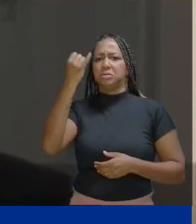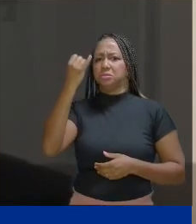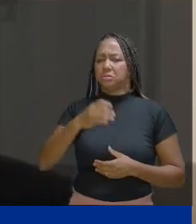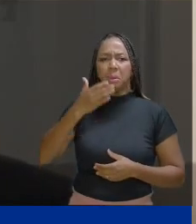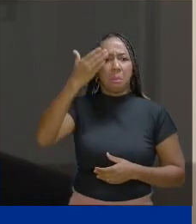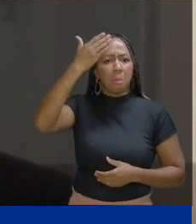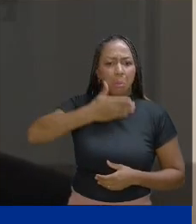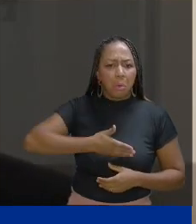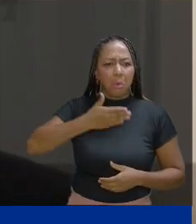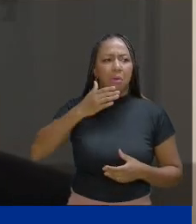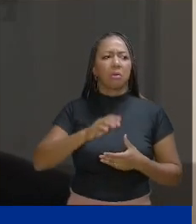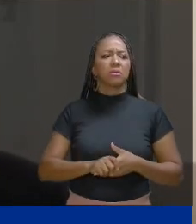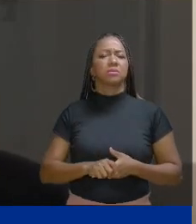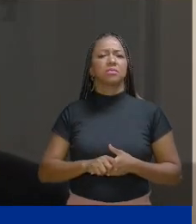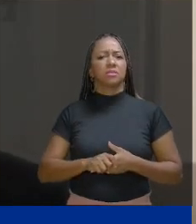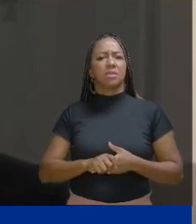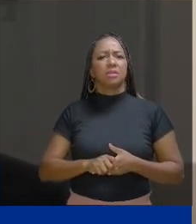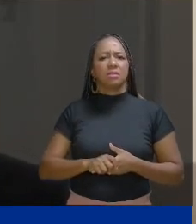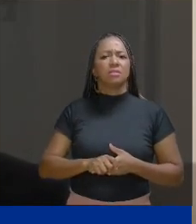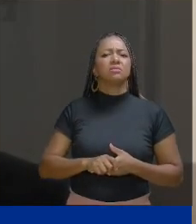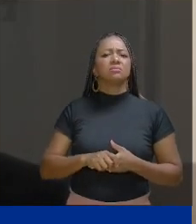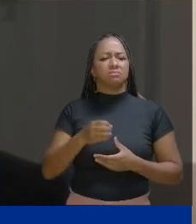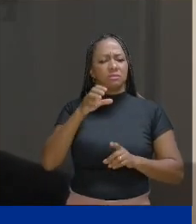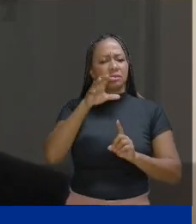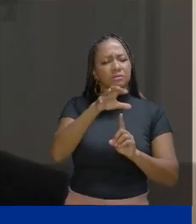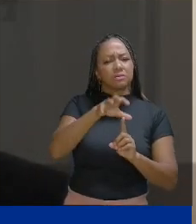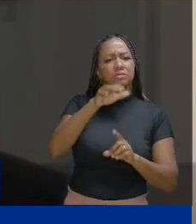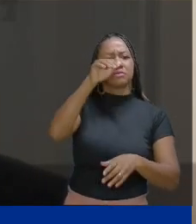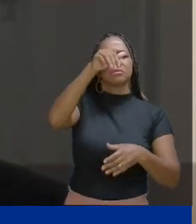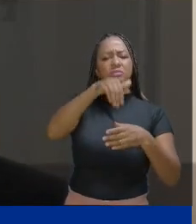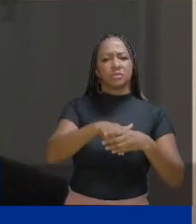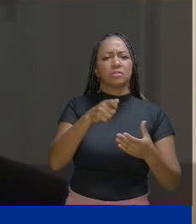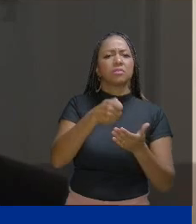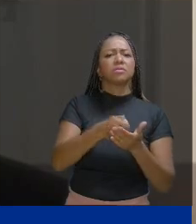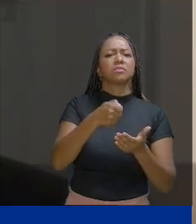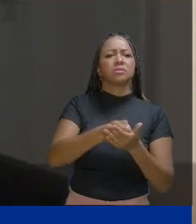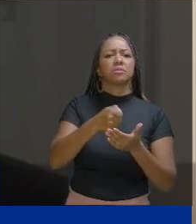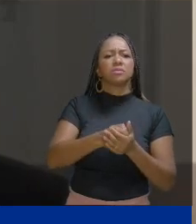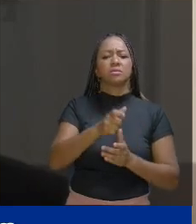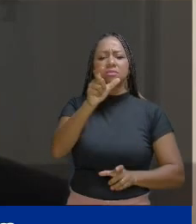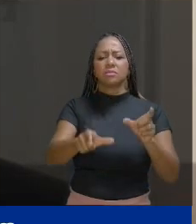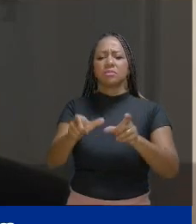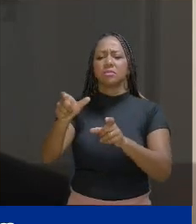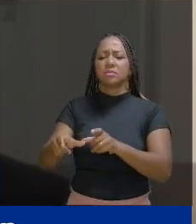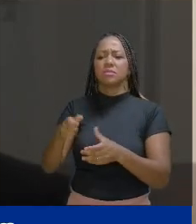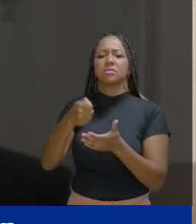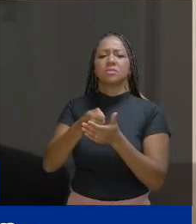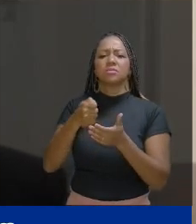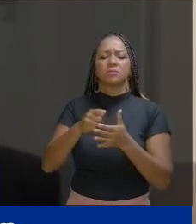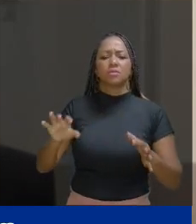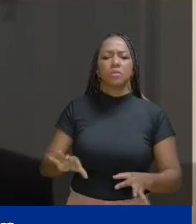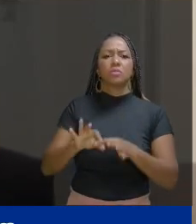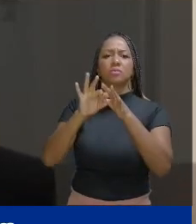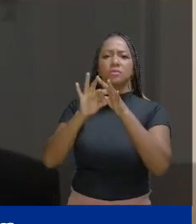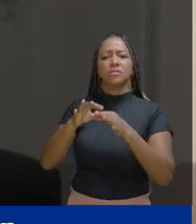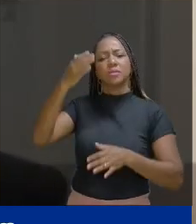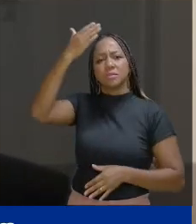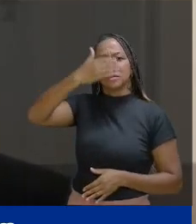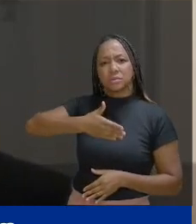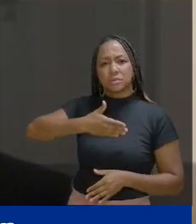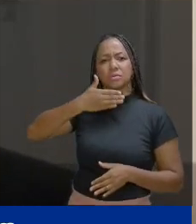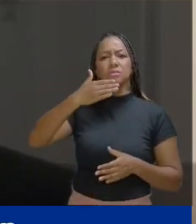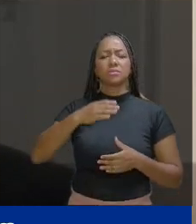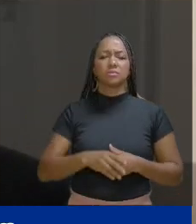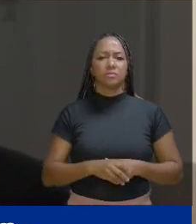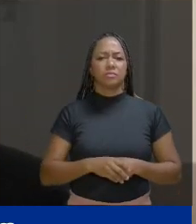a prova da suposta captação ilícita de sufrágio, porque ela exigiria ouvir eleitores, ela exigiria conexão dessa